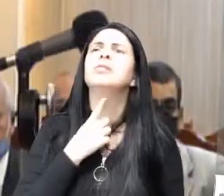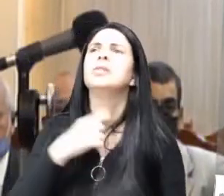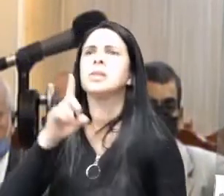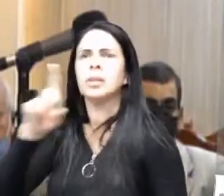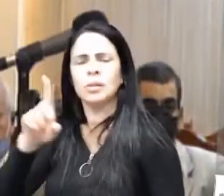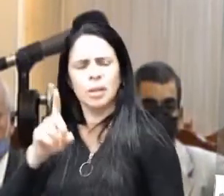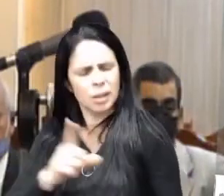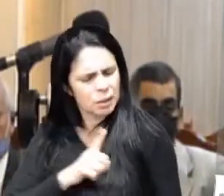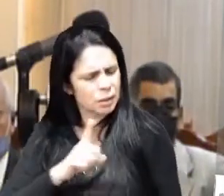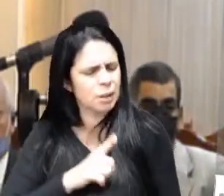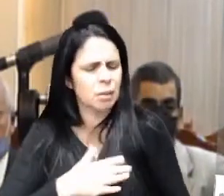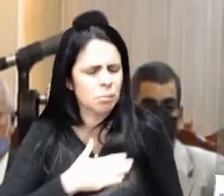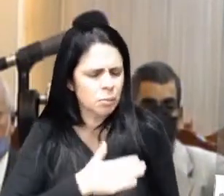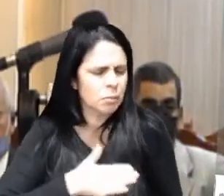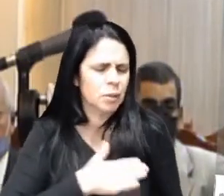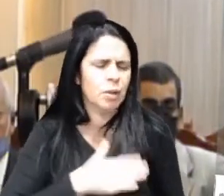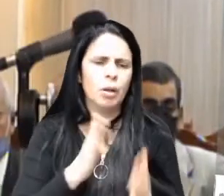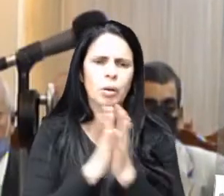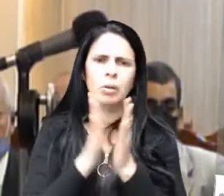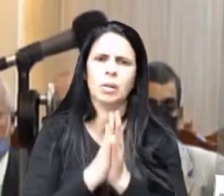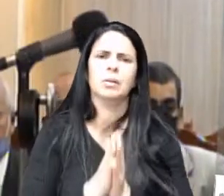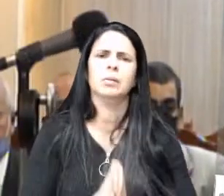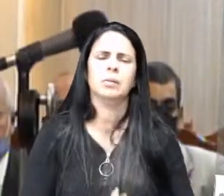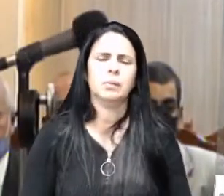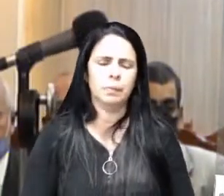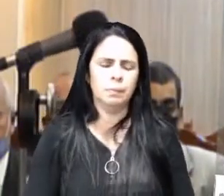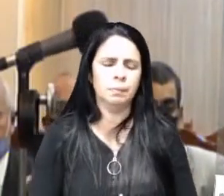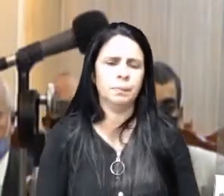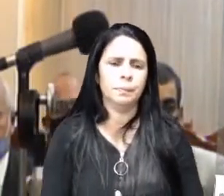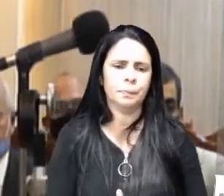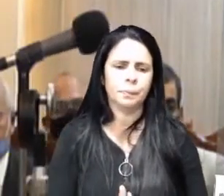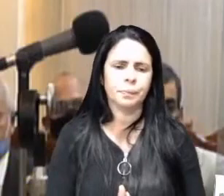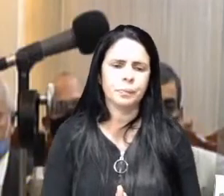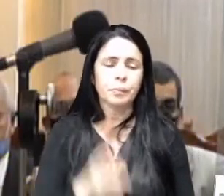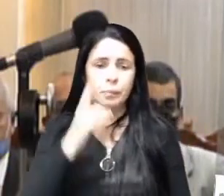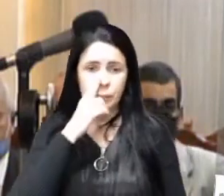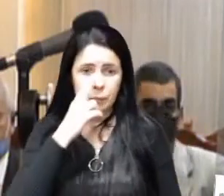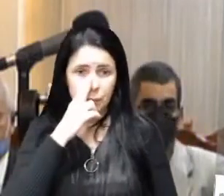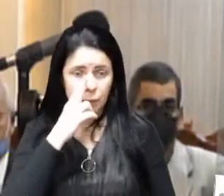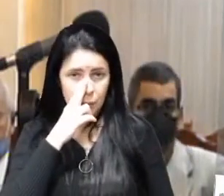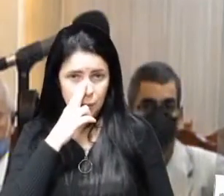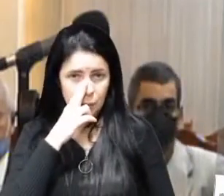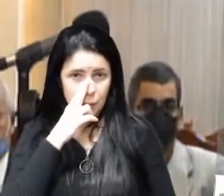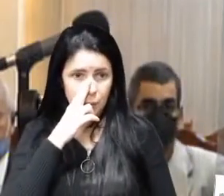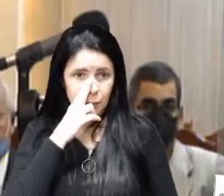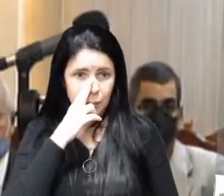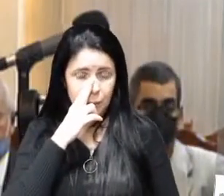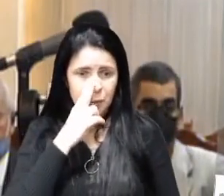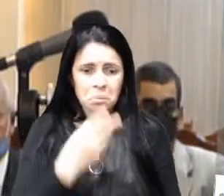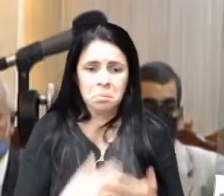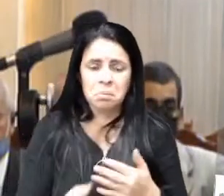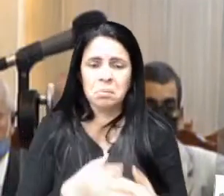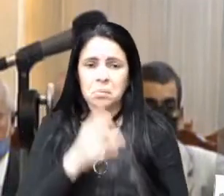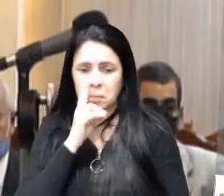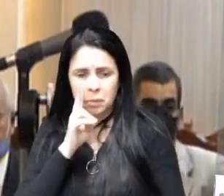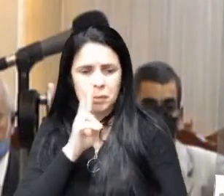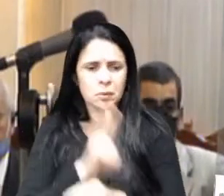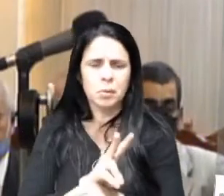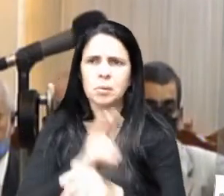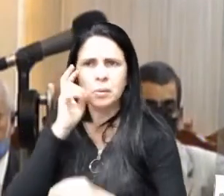orar. Um cristão que vive descuidado e sem sobriedade, ele não tem prazer